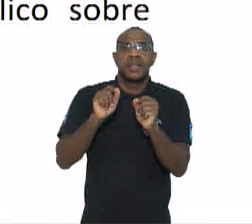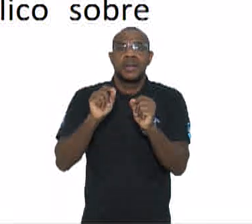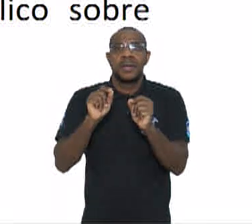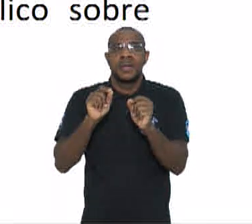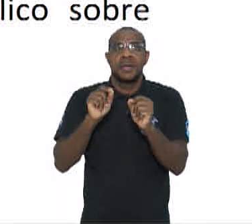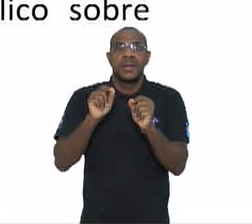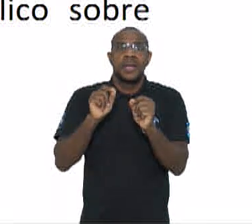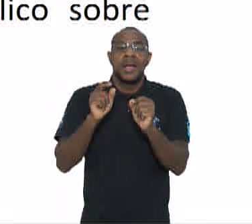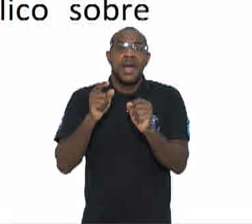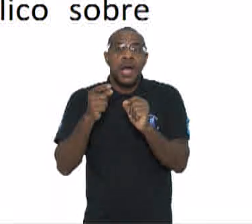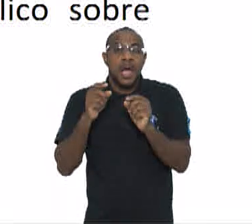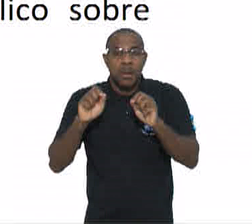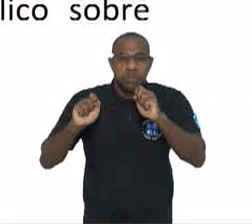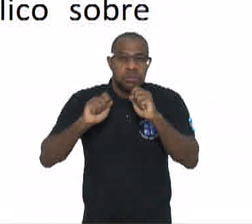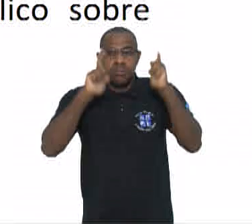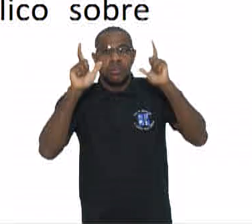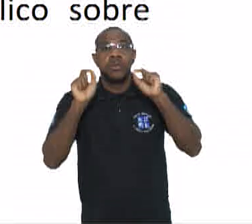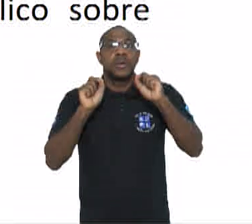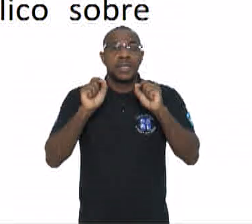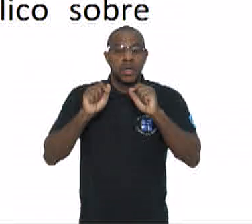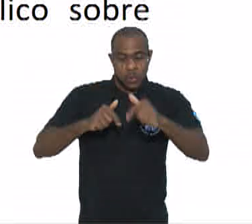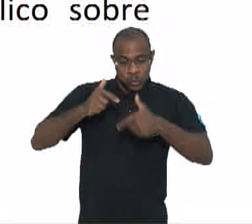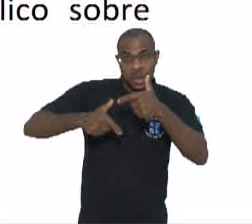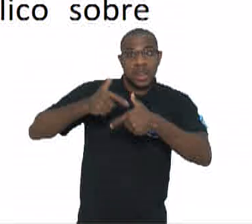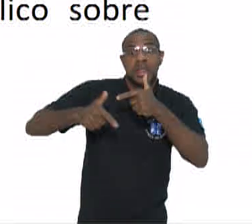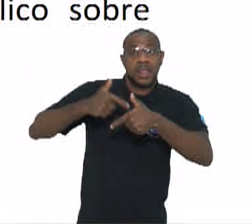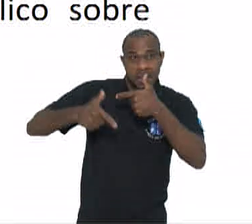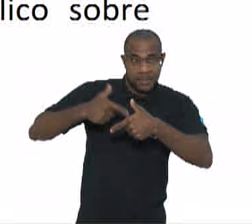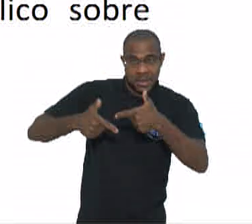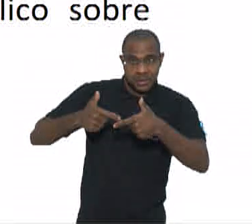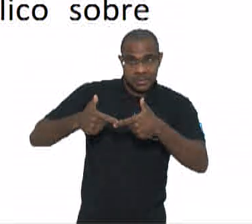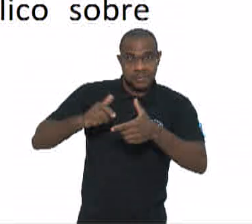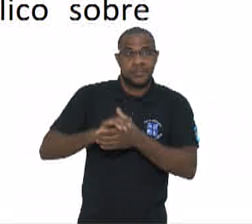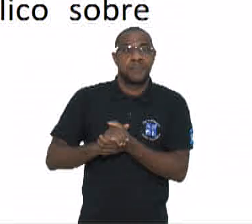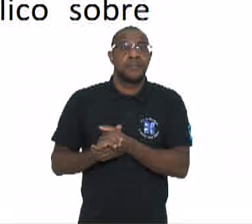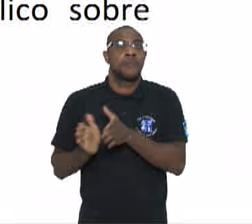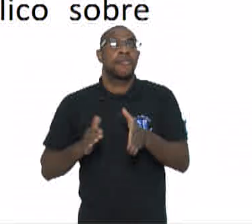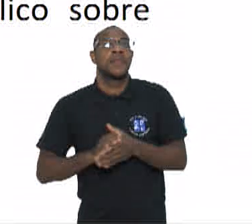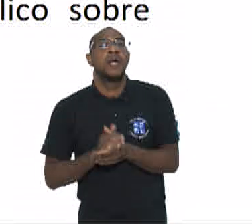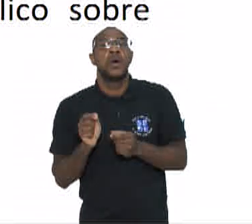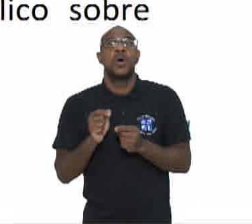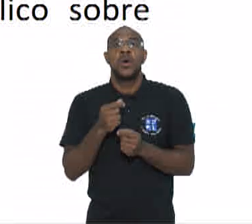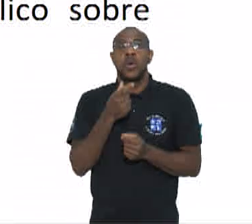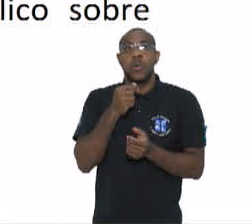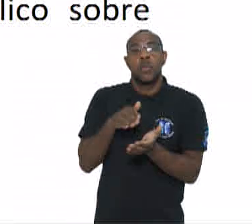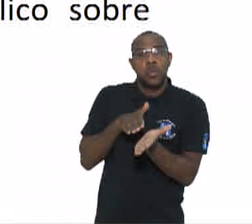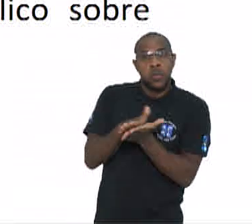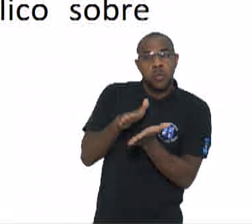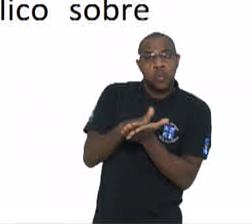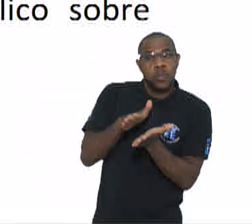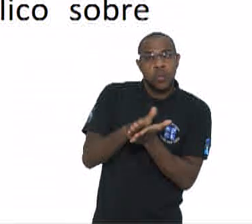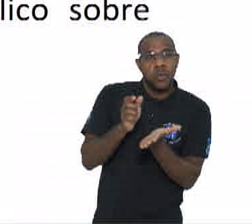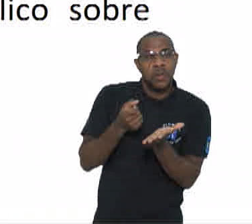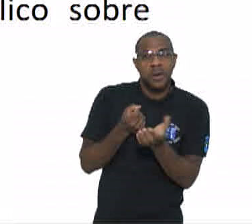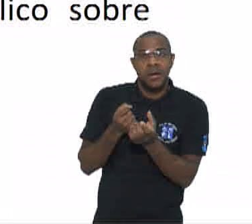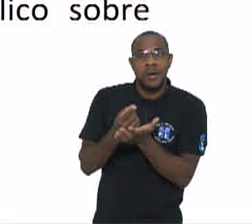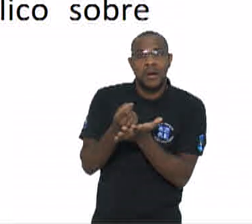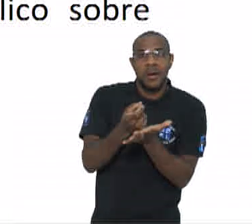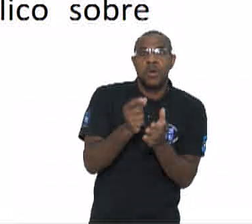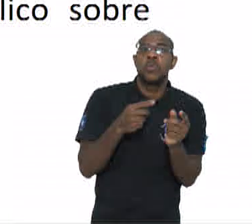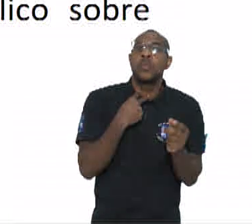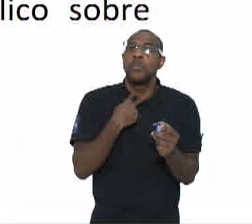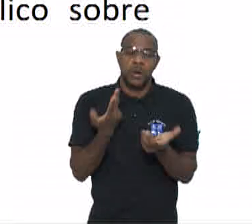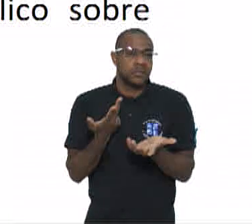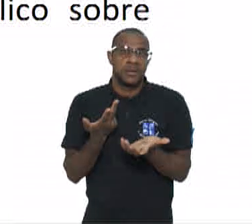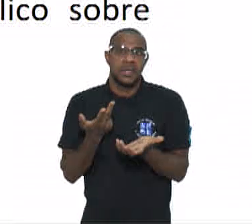risco inerente ao serviço. Ele é operado por monopólio. O consumidor não pode escolher de onde vem a